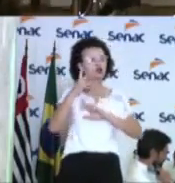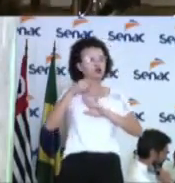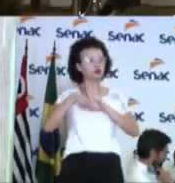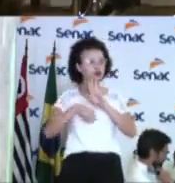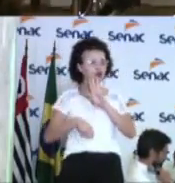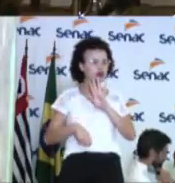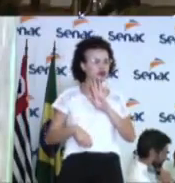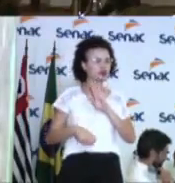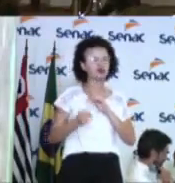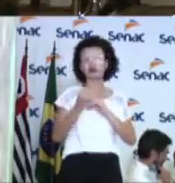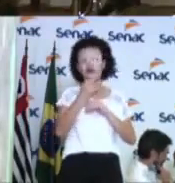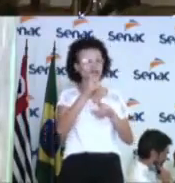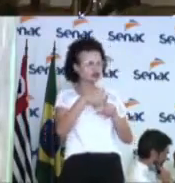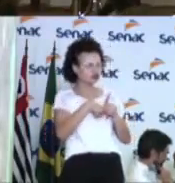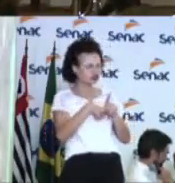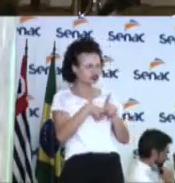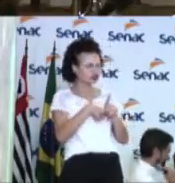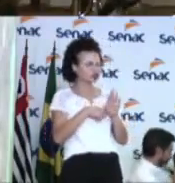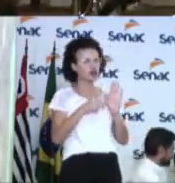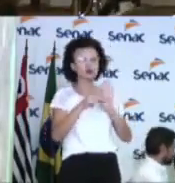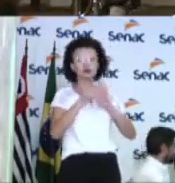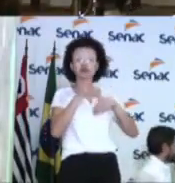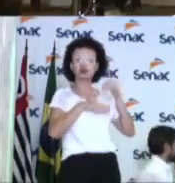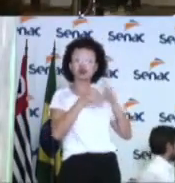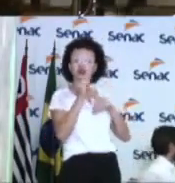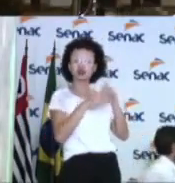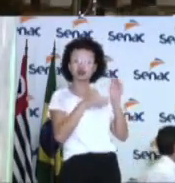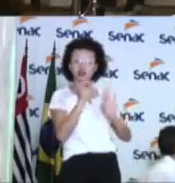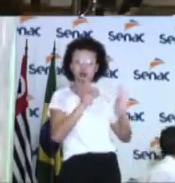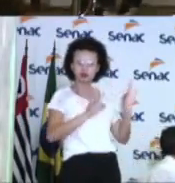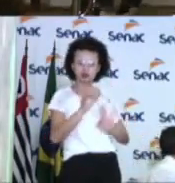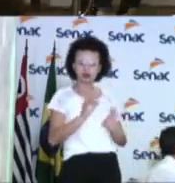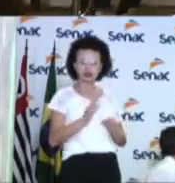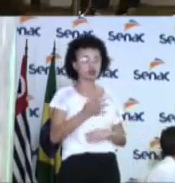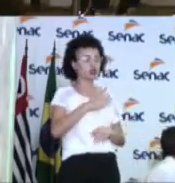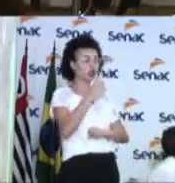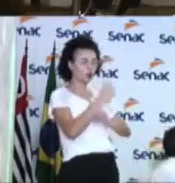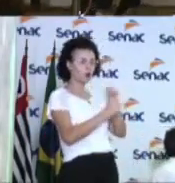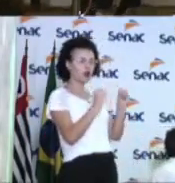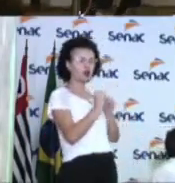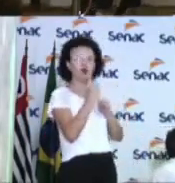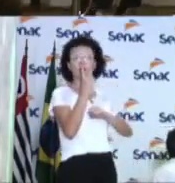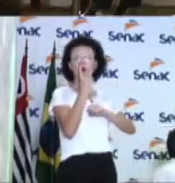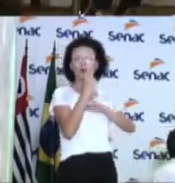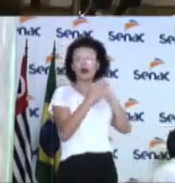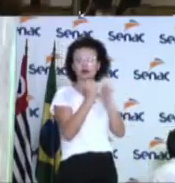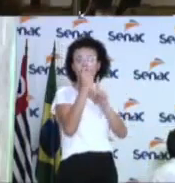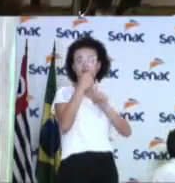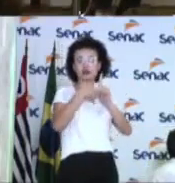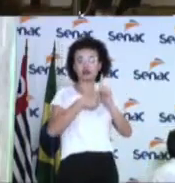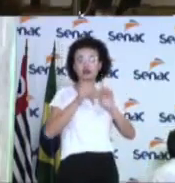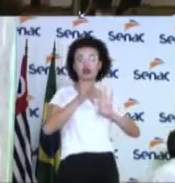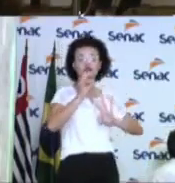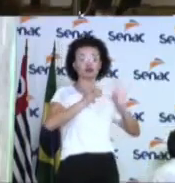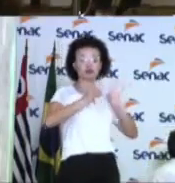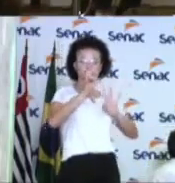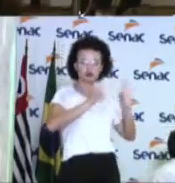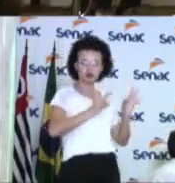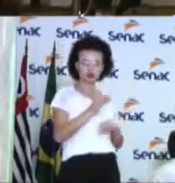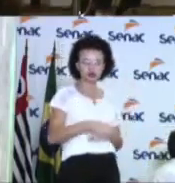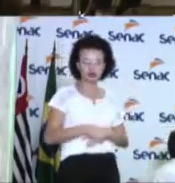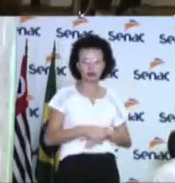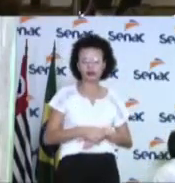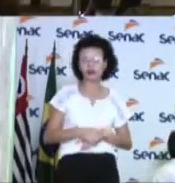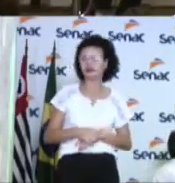ouviu aí quantos meses aqui de execução? Já tem um ano. Um ano e 2 meses. Aqui